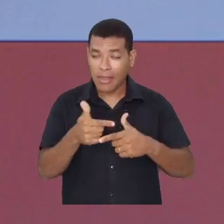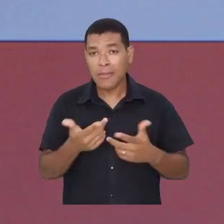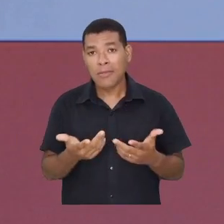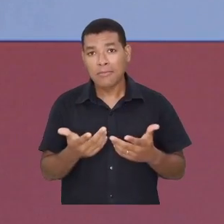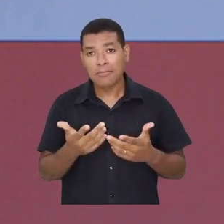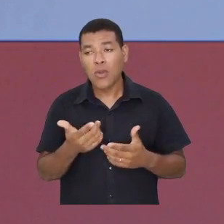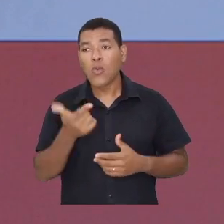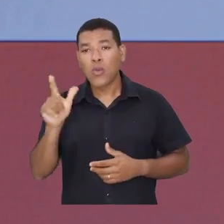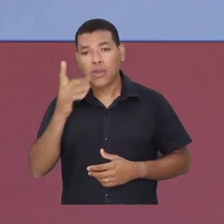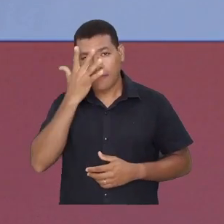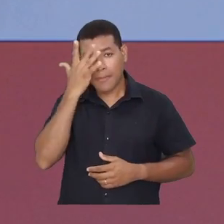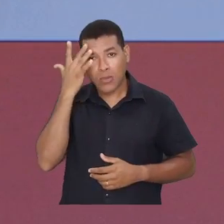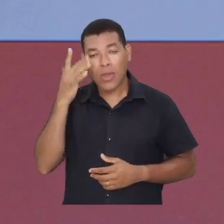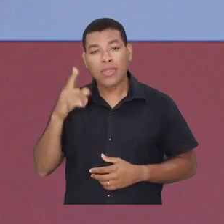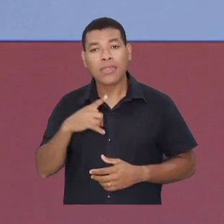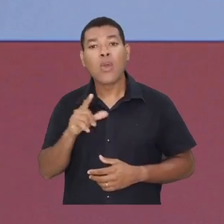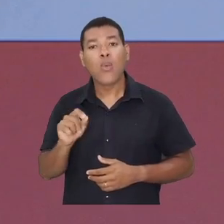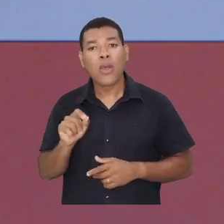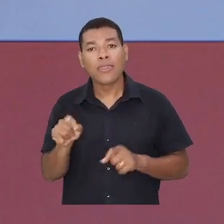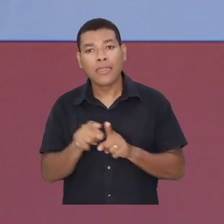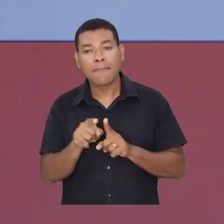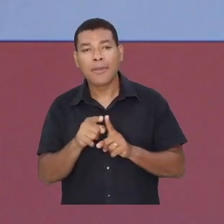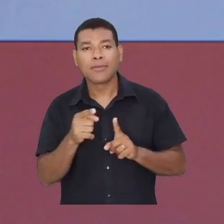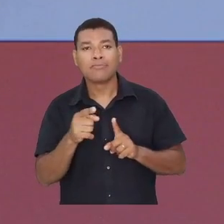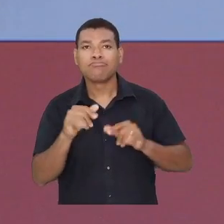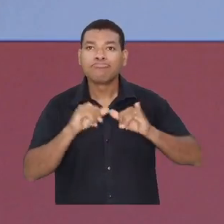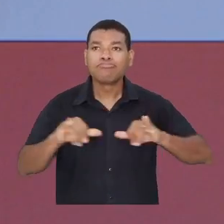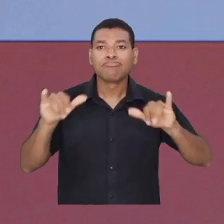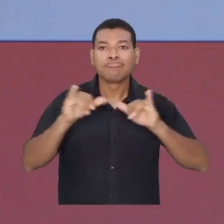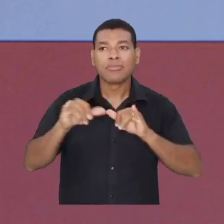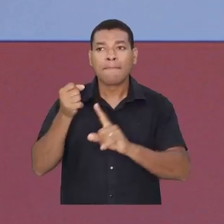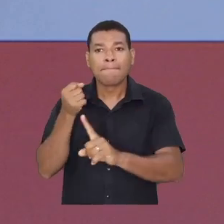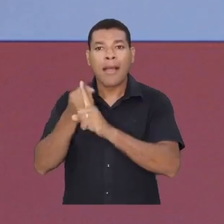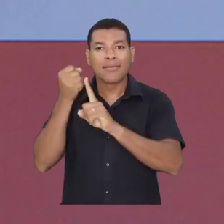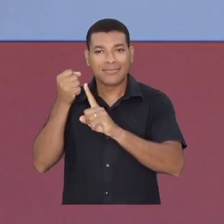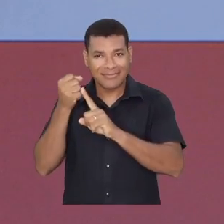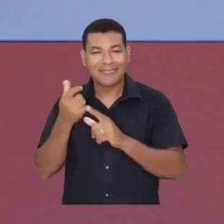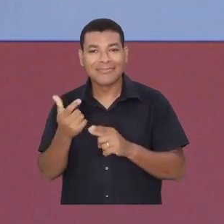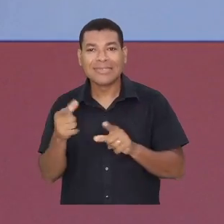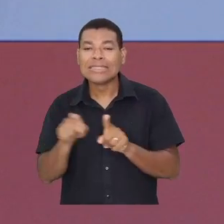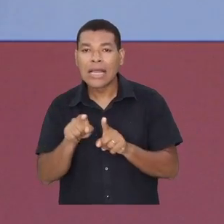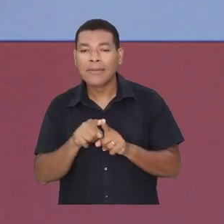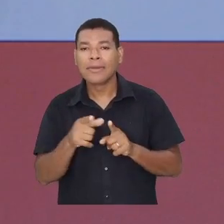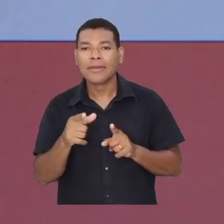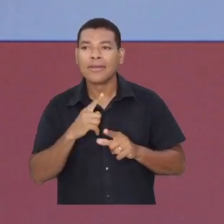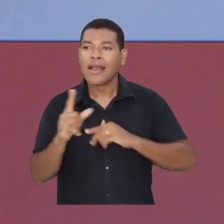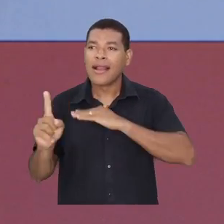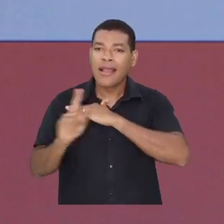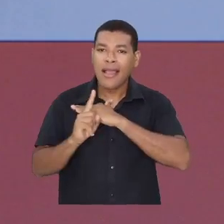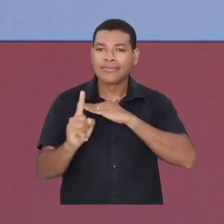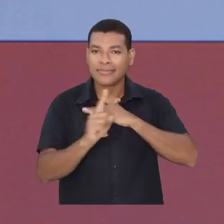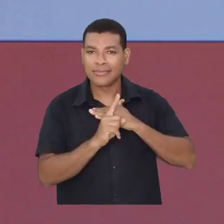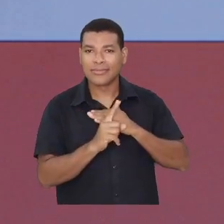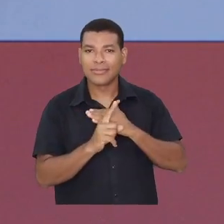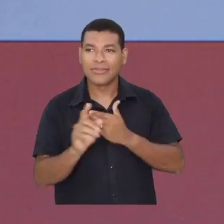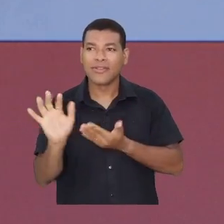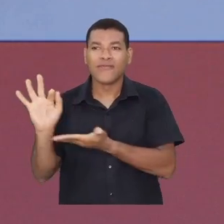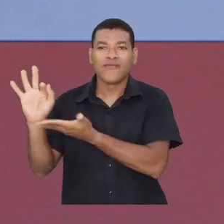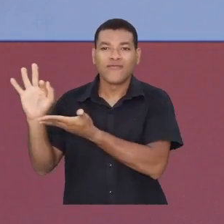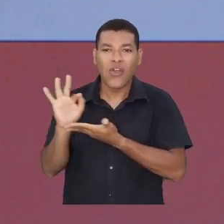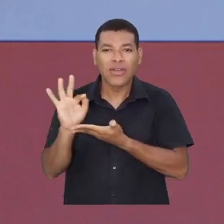candidatos passivos, né? Pessoas que são impactadas pelas campanhas, clientes, fornecedores, todo esse